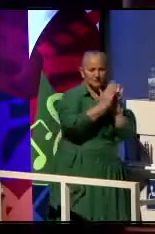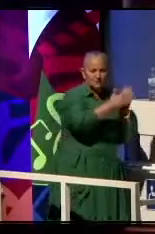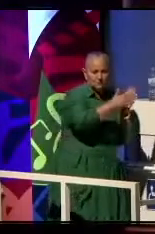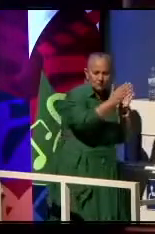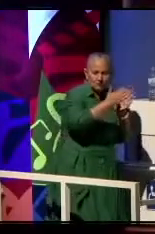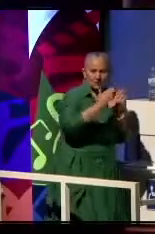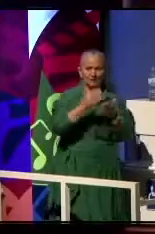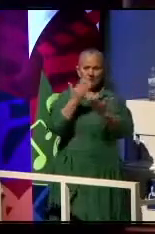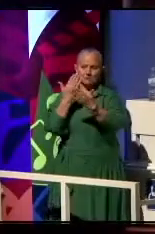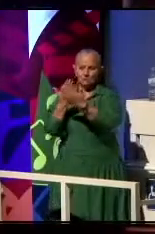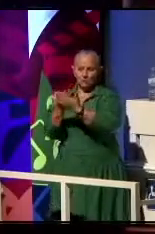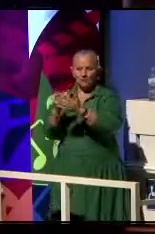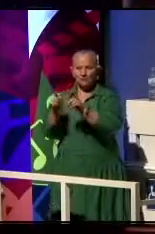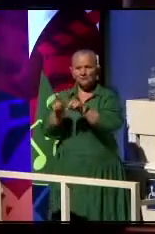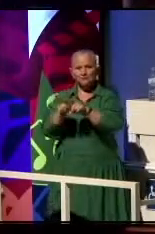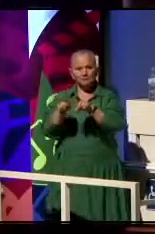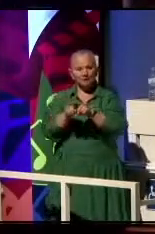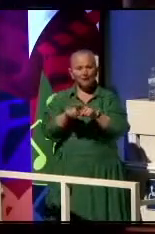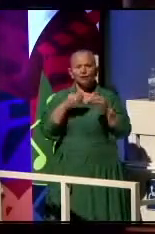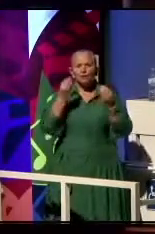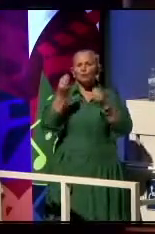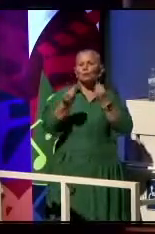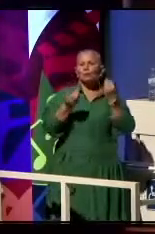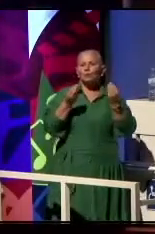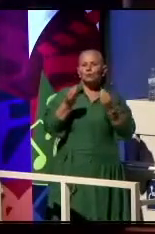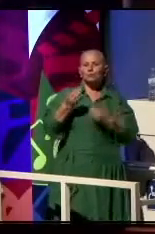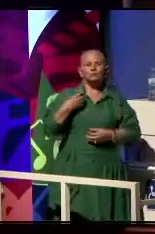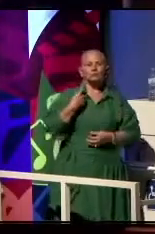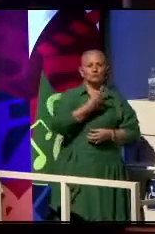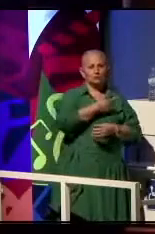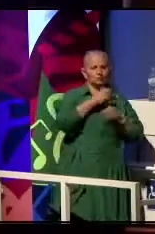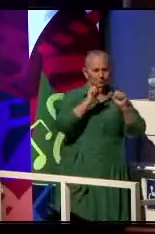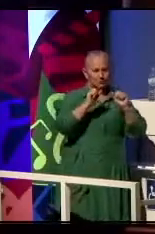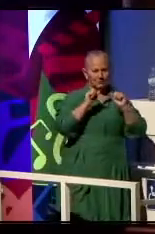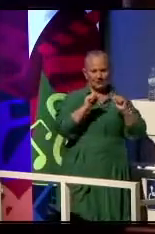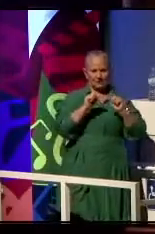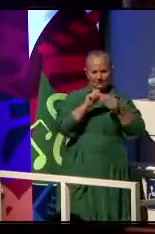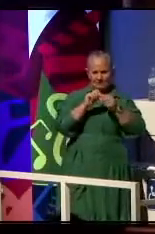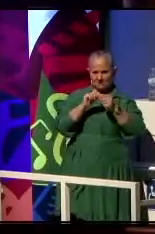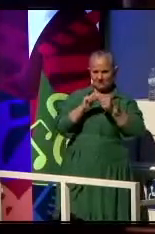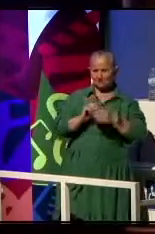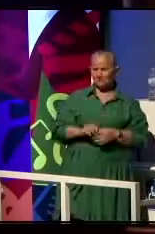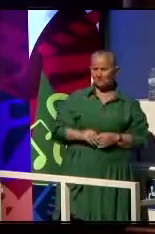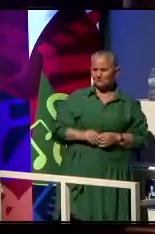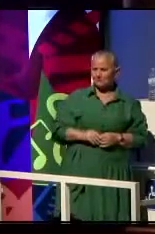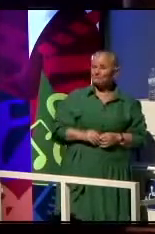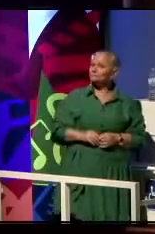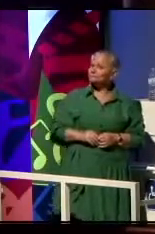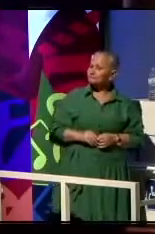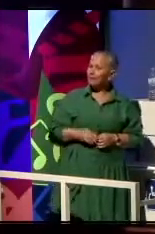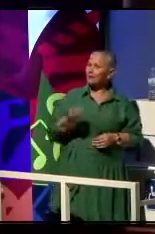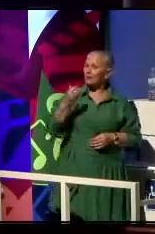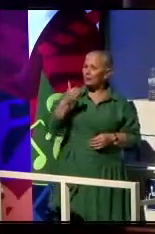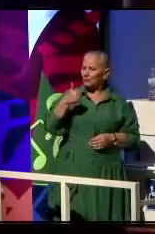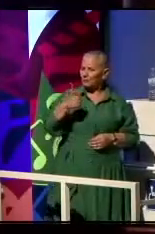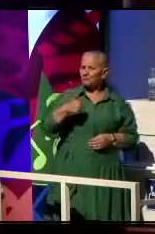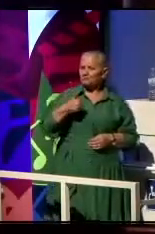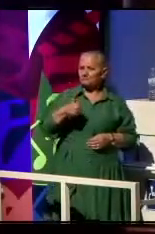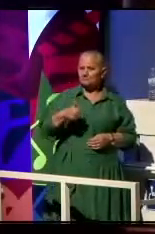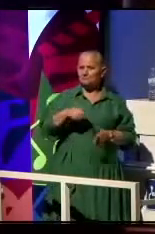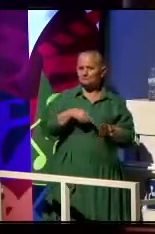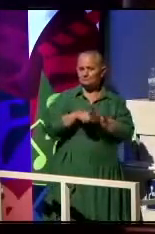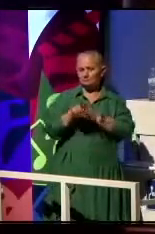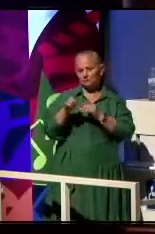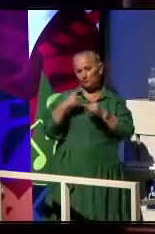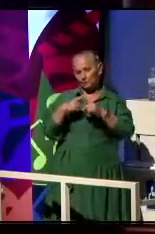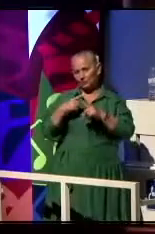que maneira você nos sugere essa inserção? Ô, Julinho, boa pergunta, porque eu tenho participado de